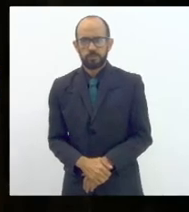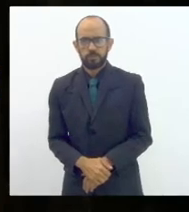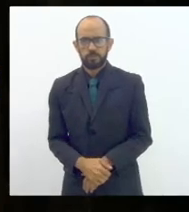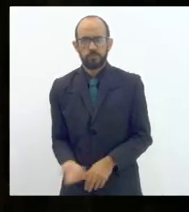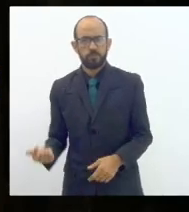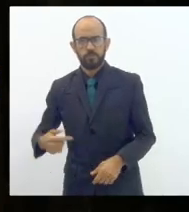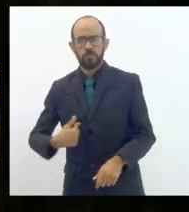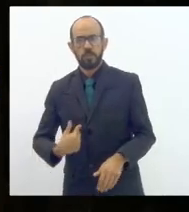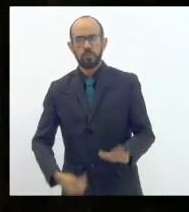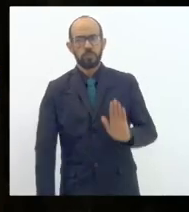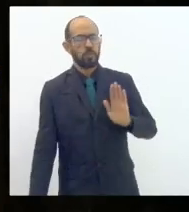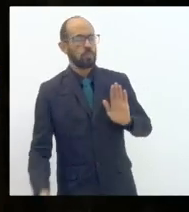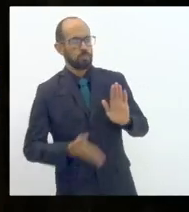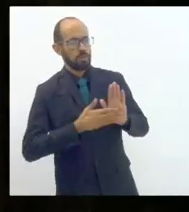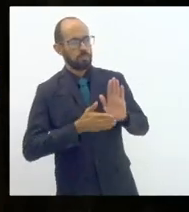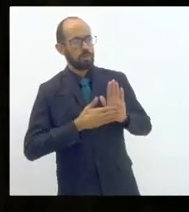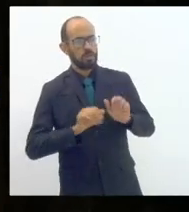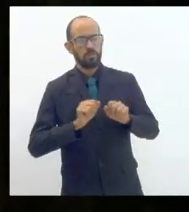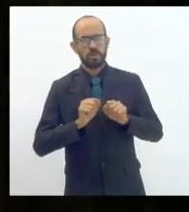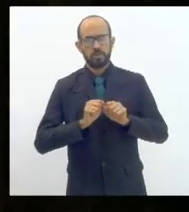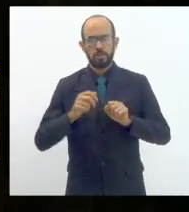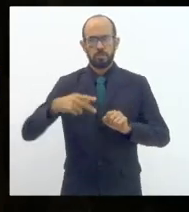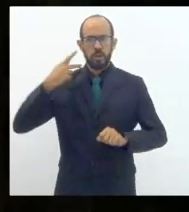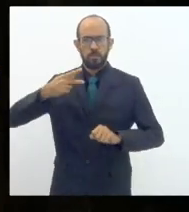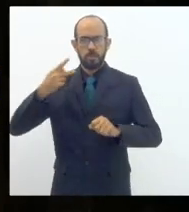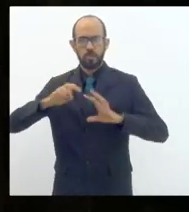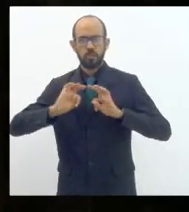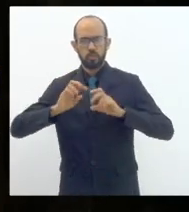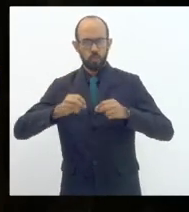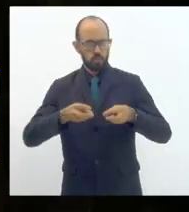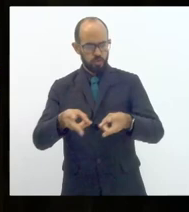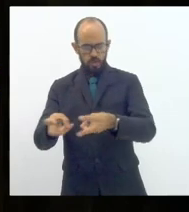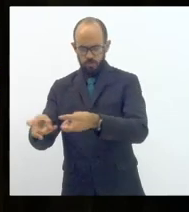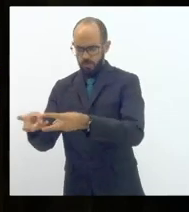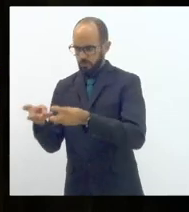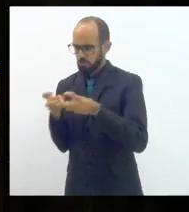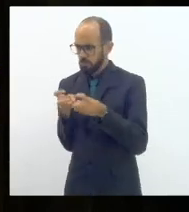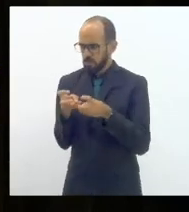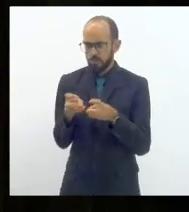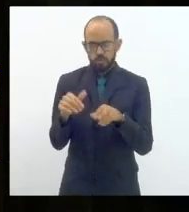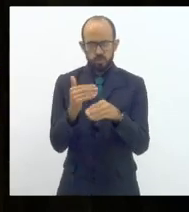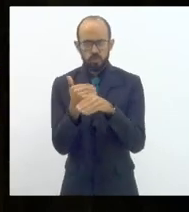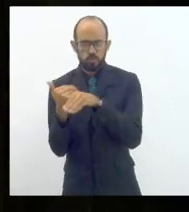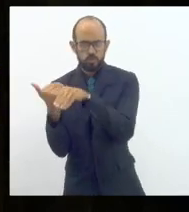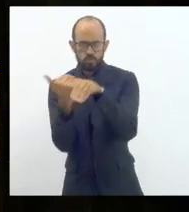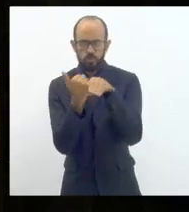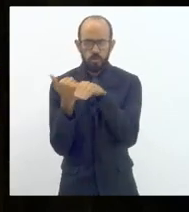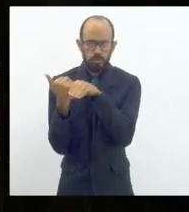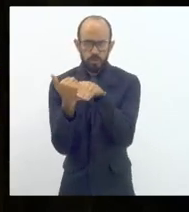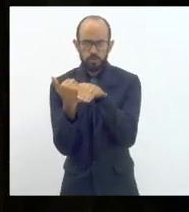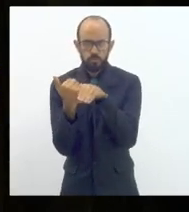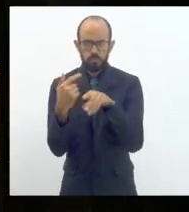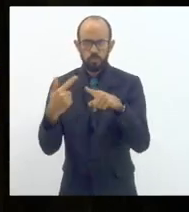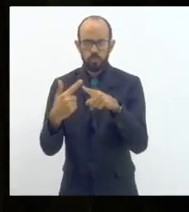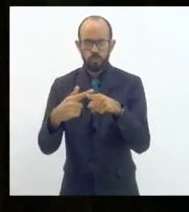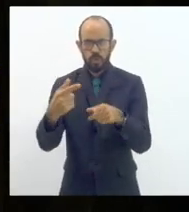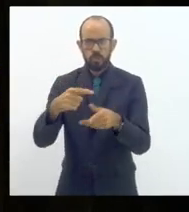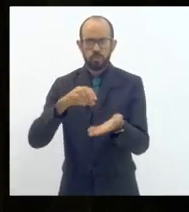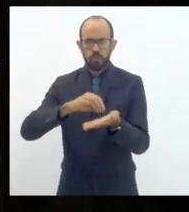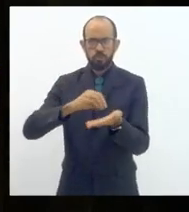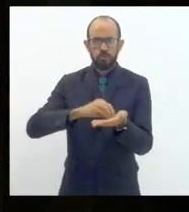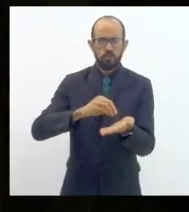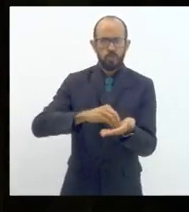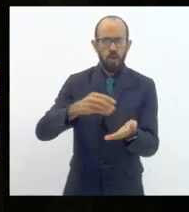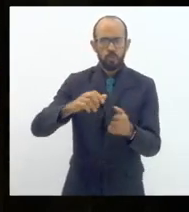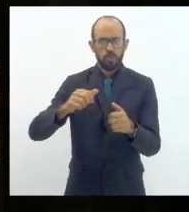onde me comprometo a fazer um parlamento onde todos serão ouvidos e representados de forma igualitária, porque sinto essa falta por parte do